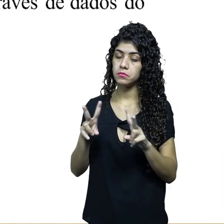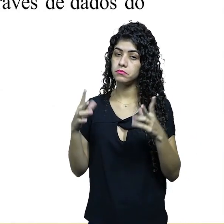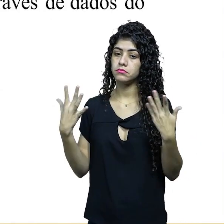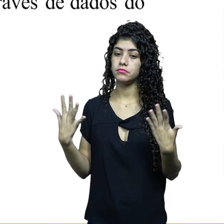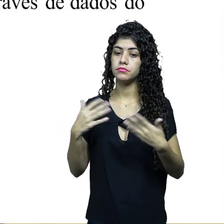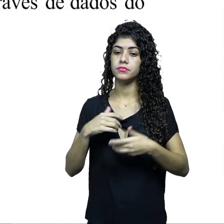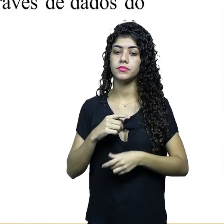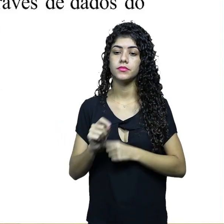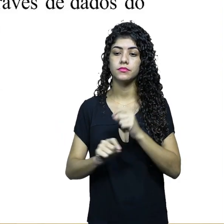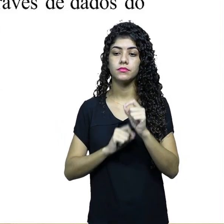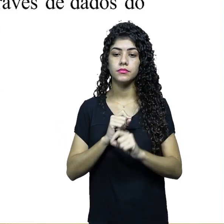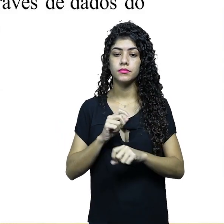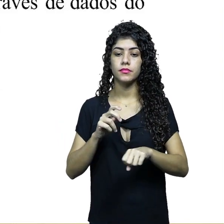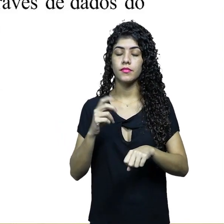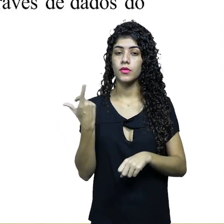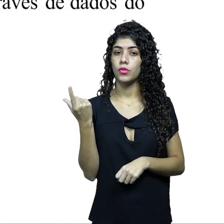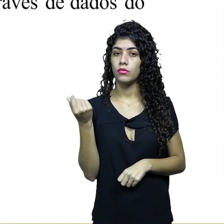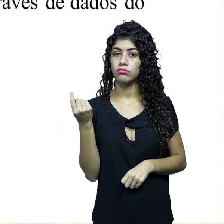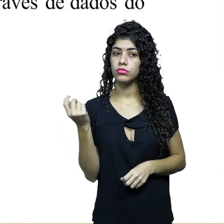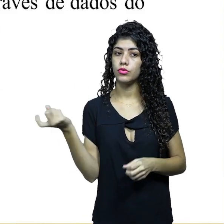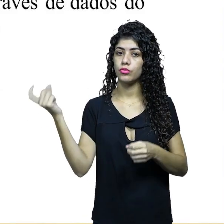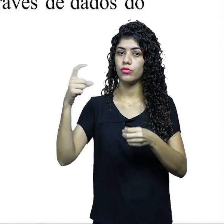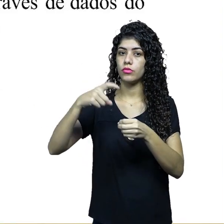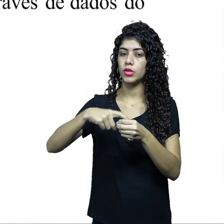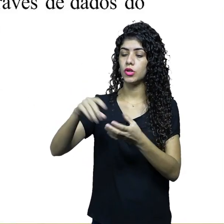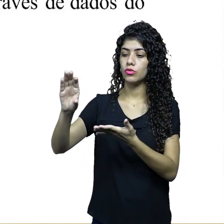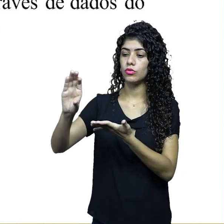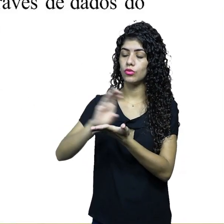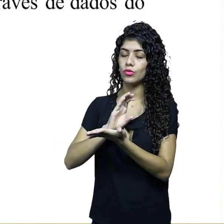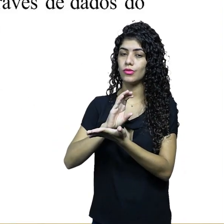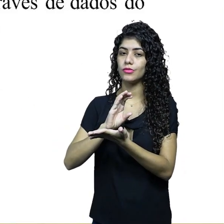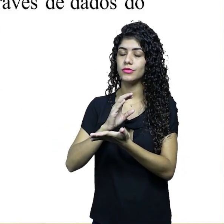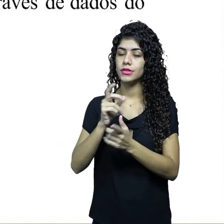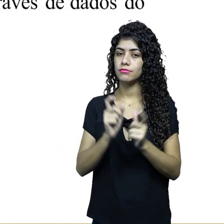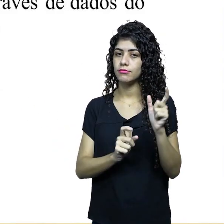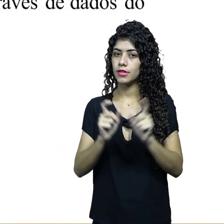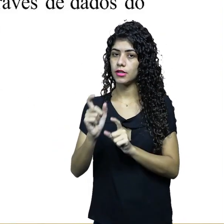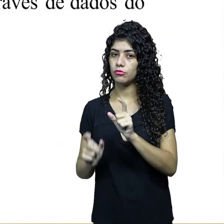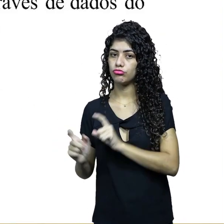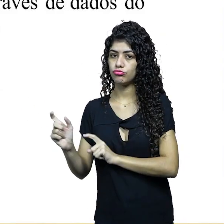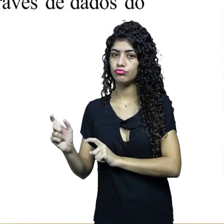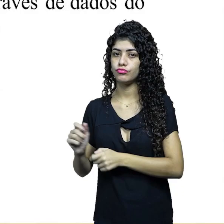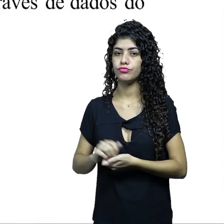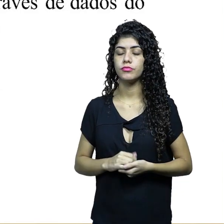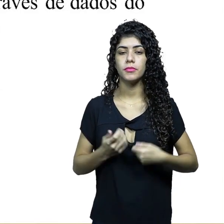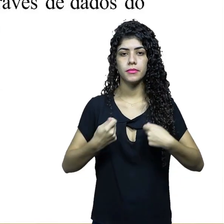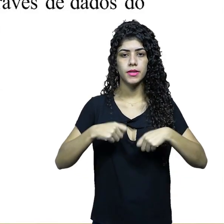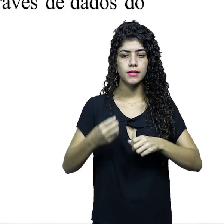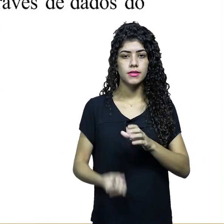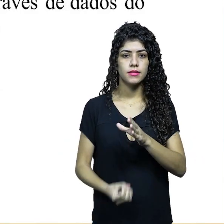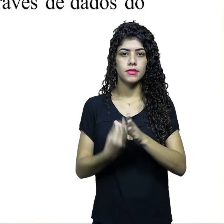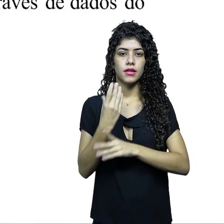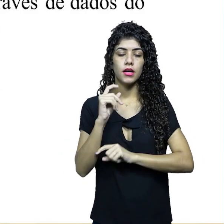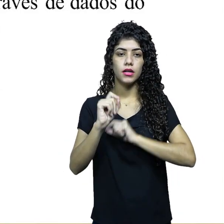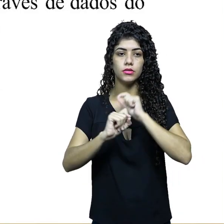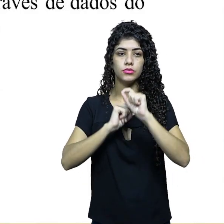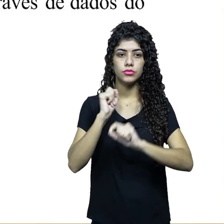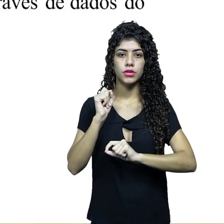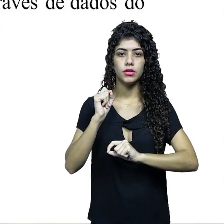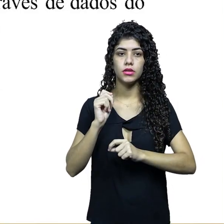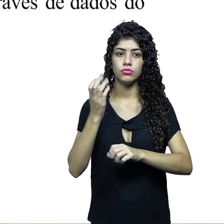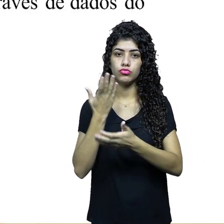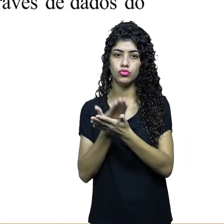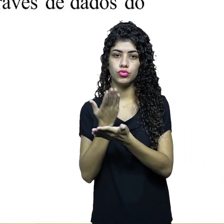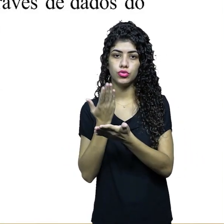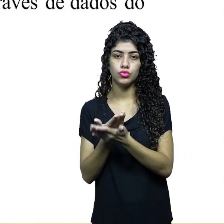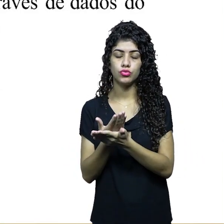Previsão de receitas. É a estimativa de valores do retorno financeiro da obra em cada segmento de mercado. Deve ser elaborado a partir do